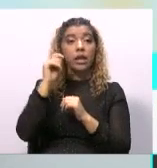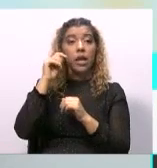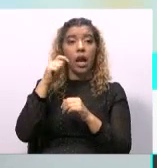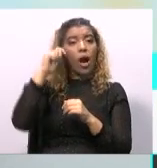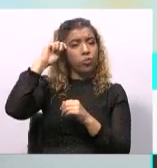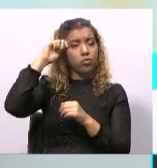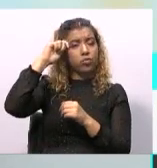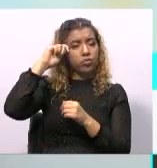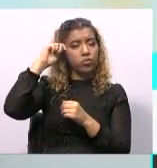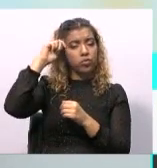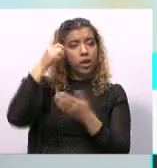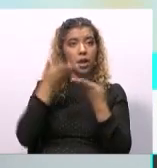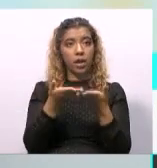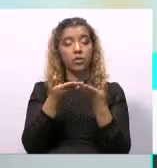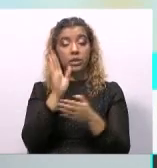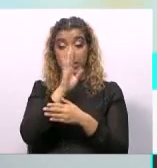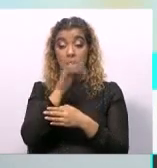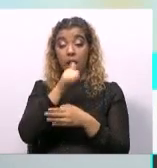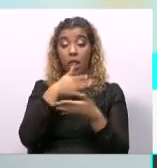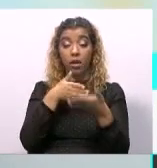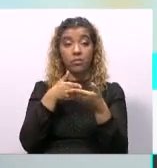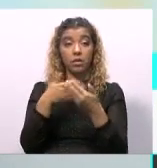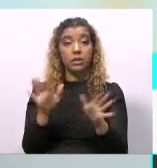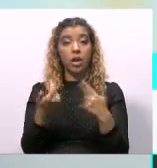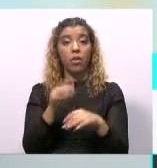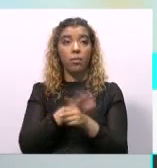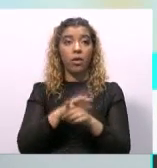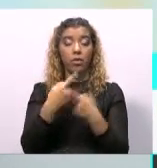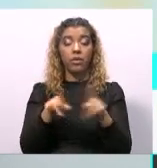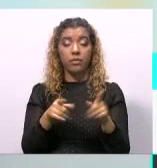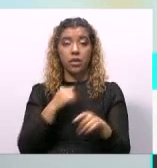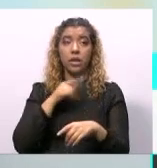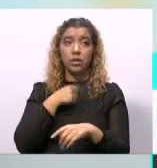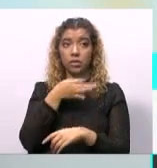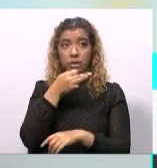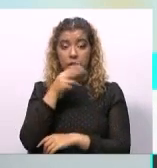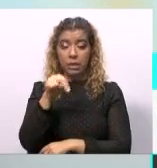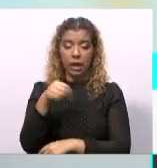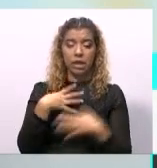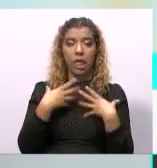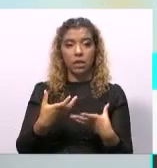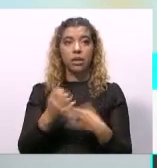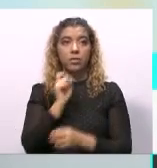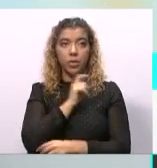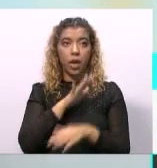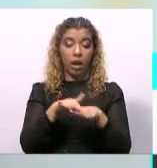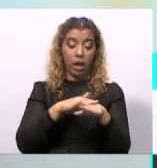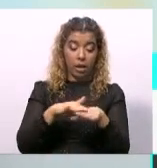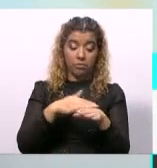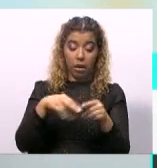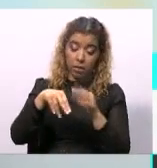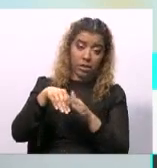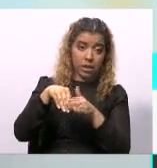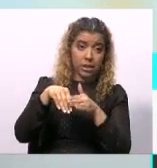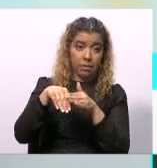específico para essa situação. Para a questão da retenção de líquidos, então faríamos de uma forma diferente, como falamos. Para as pernas cansadas, podemos então aplicar na zona das